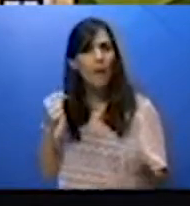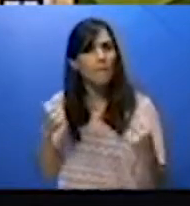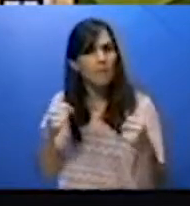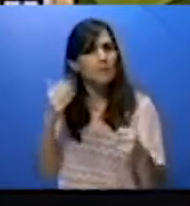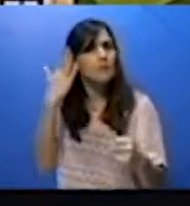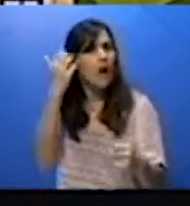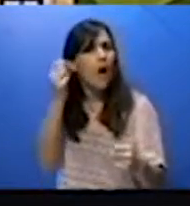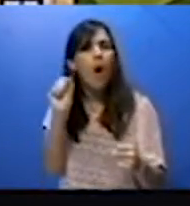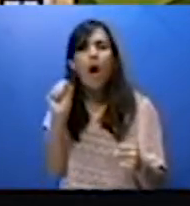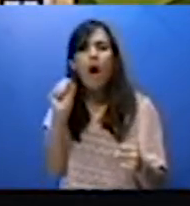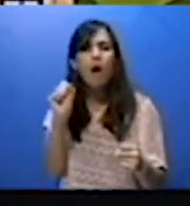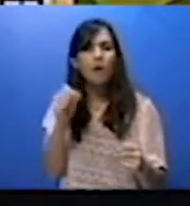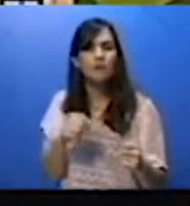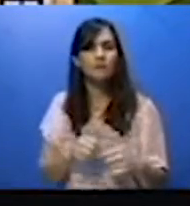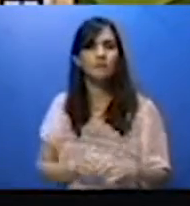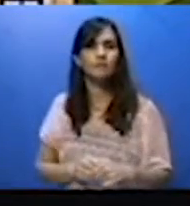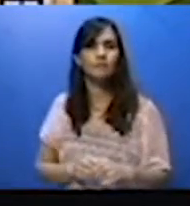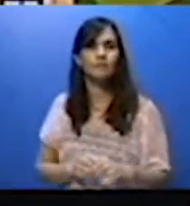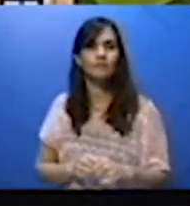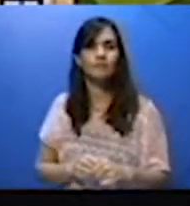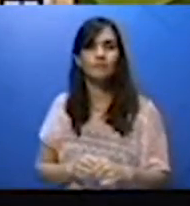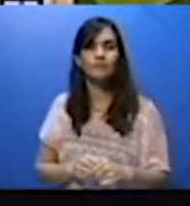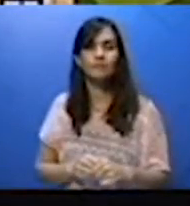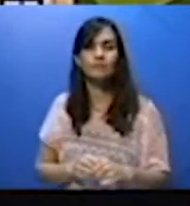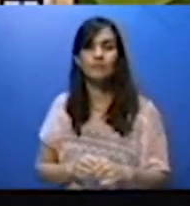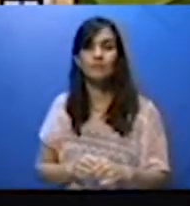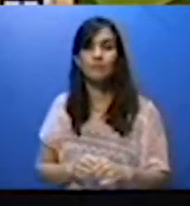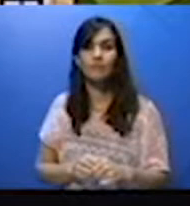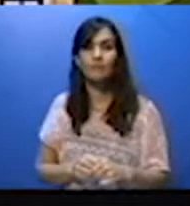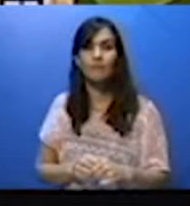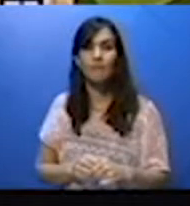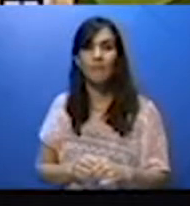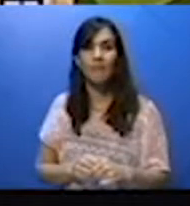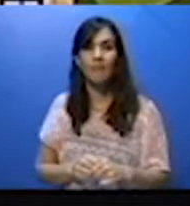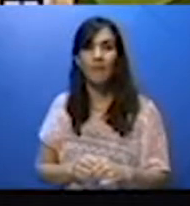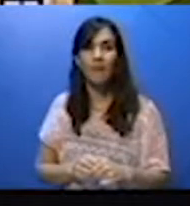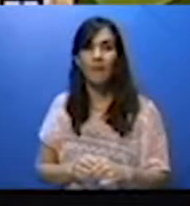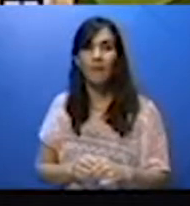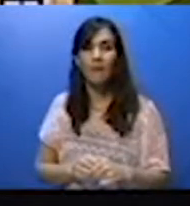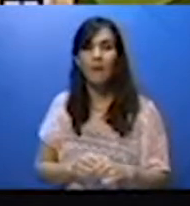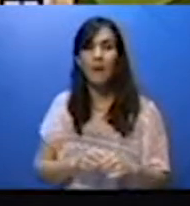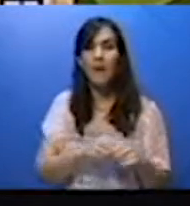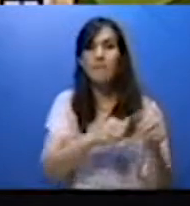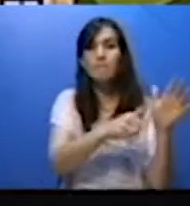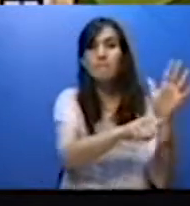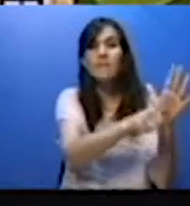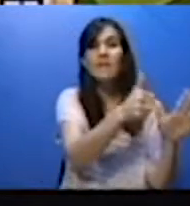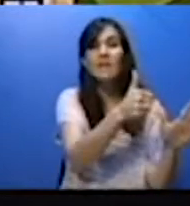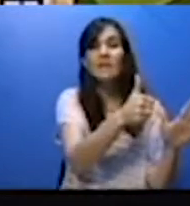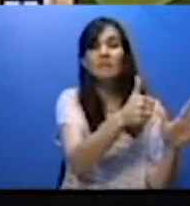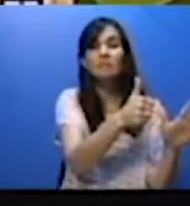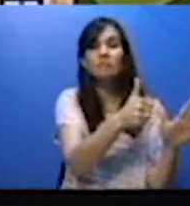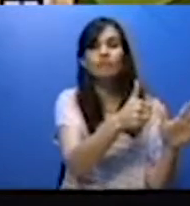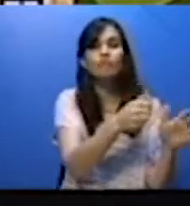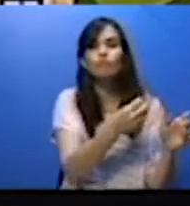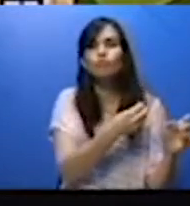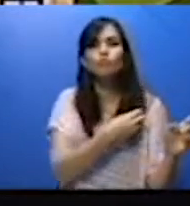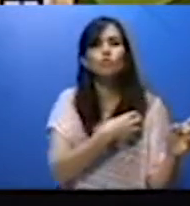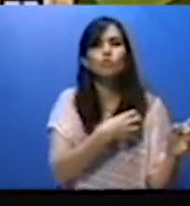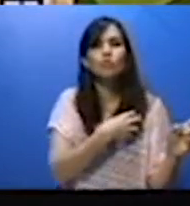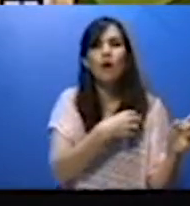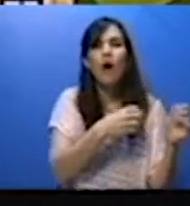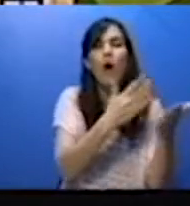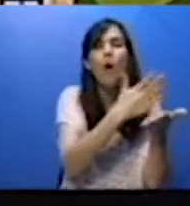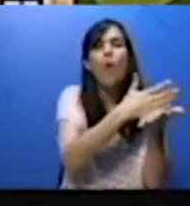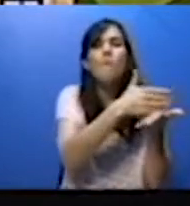para poder numerac tá bom vamos lá a situação inicial a primeira situação